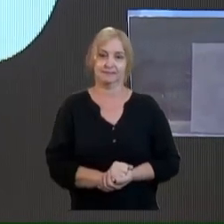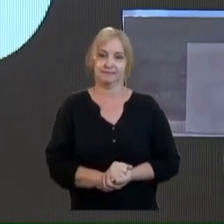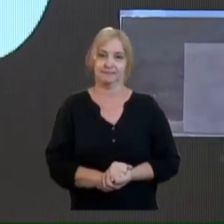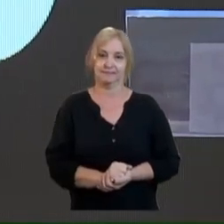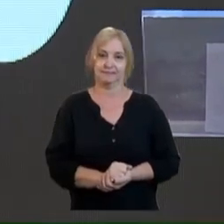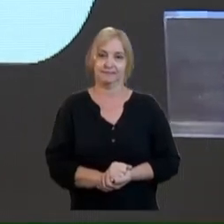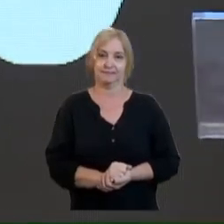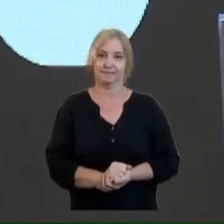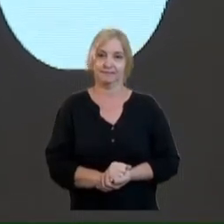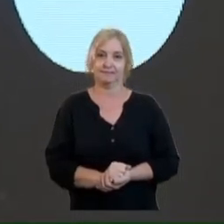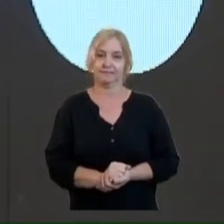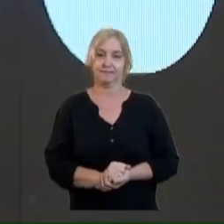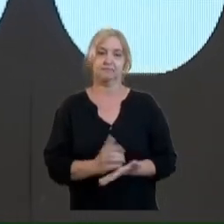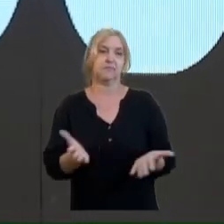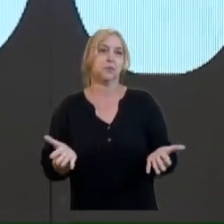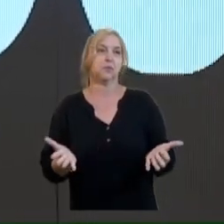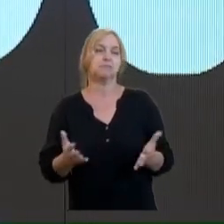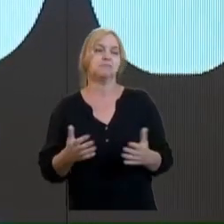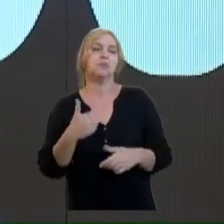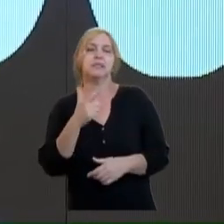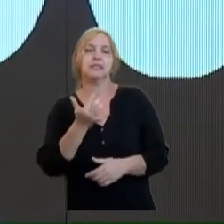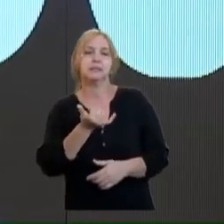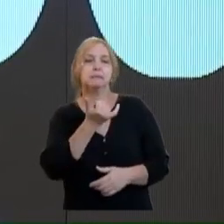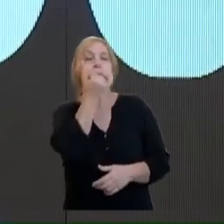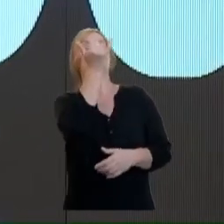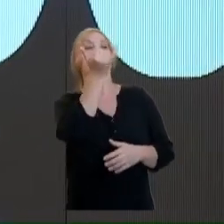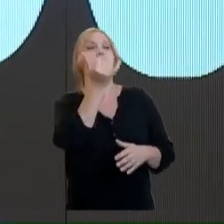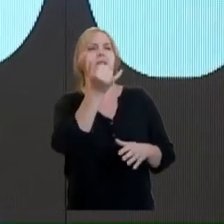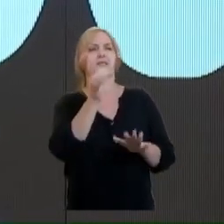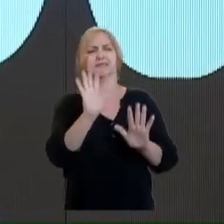Não existe acidente na nossa vida.